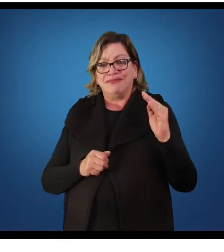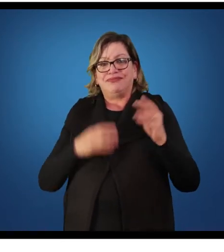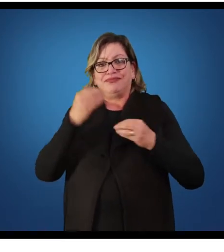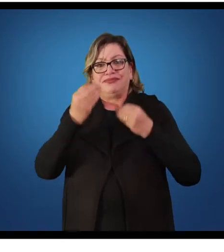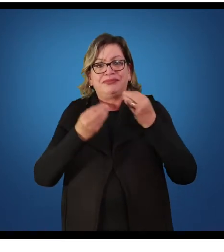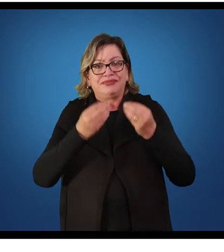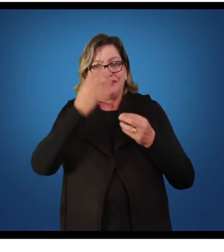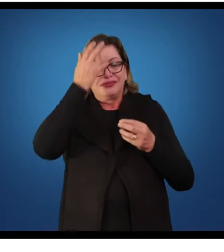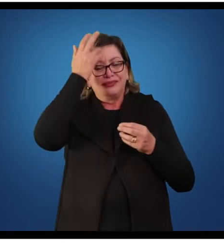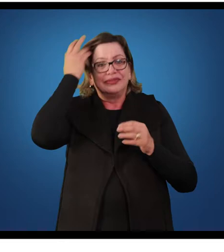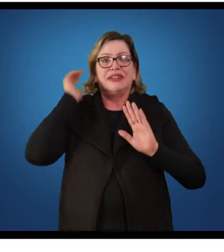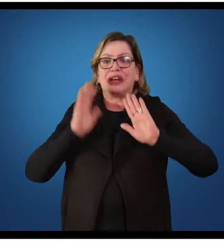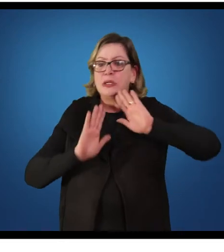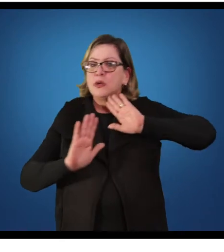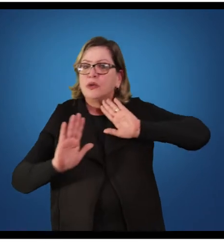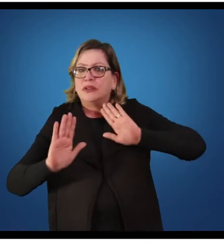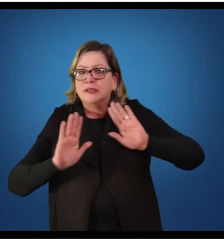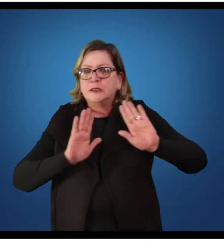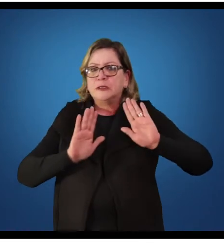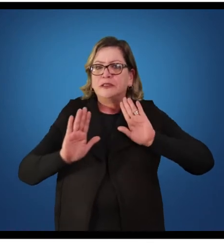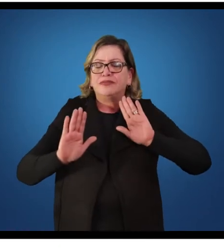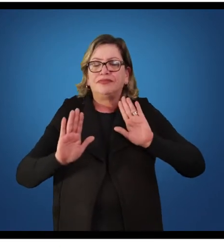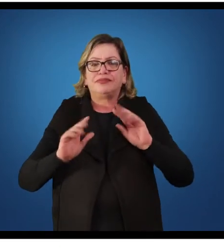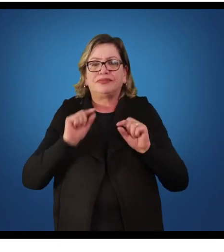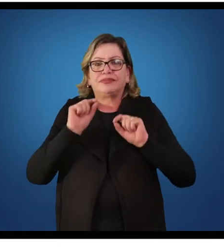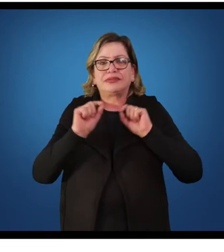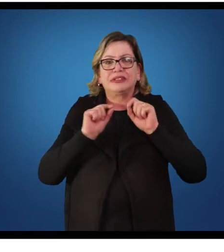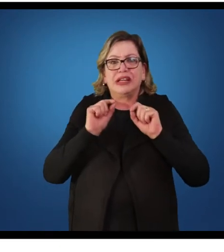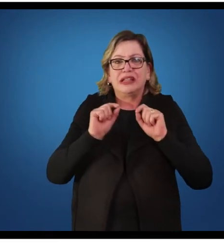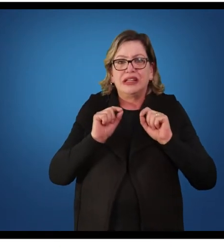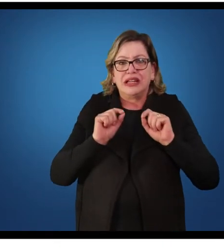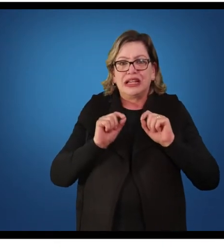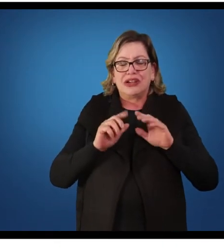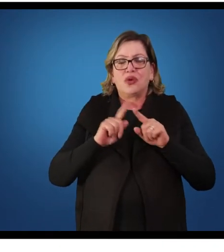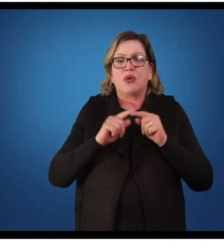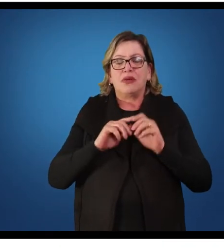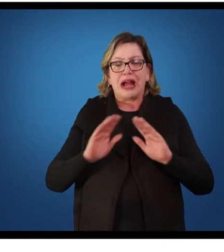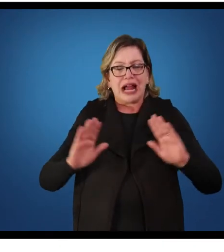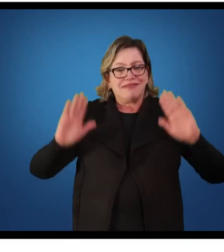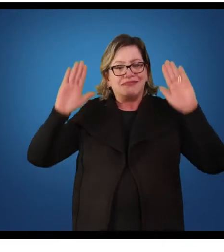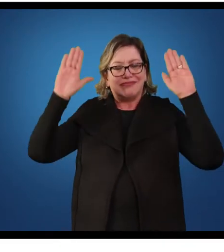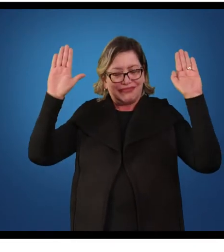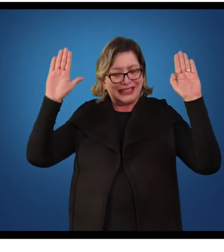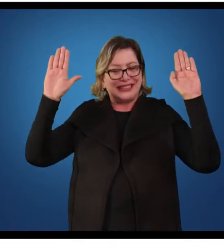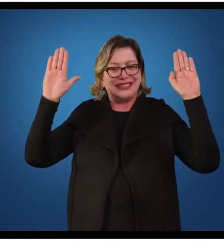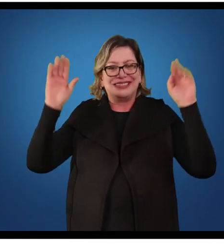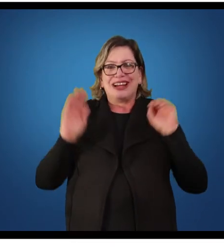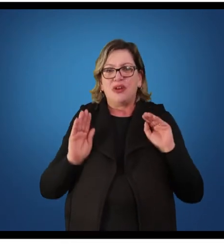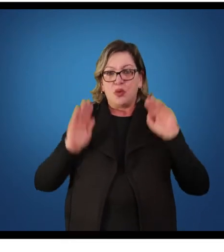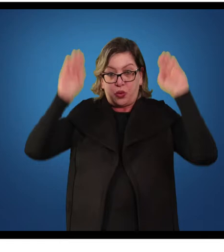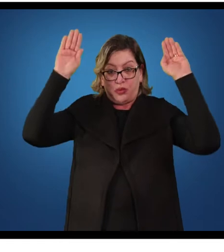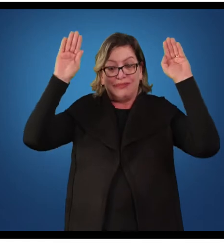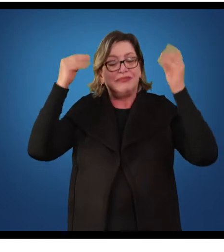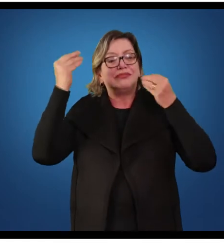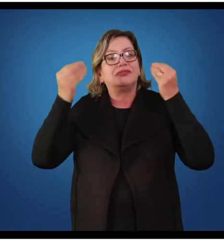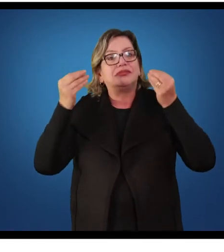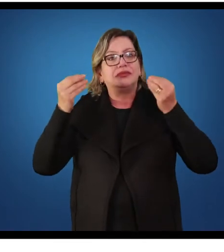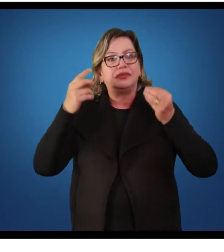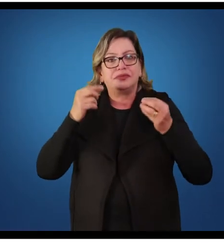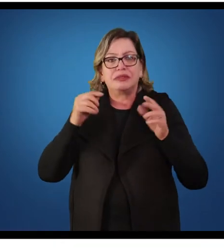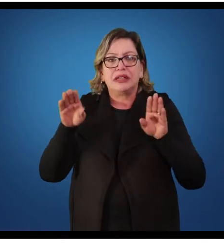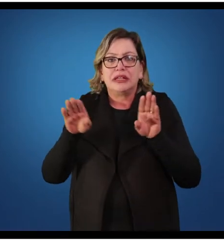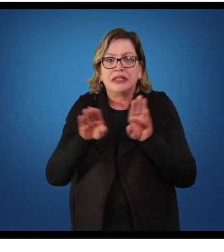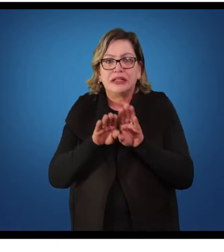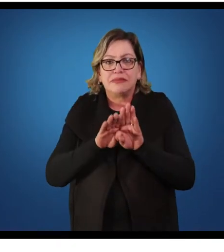de defesa, que é os braços erguidos acima na vertical, né? Logicamente,